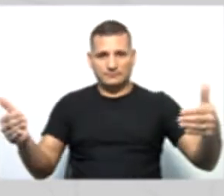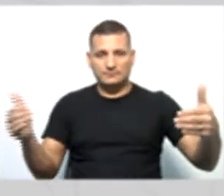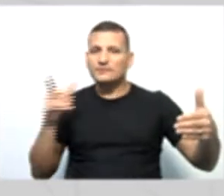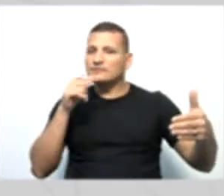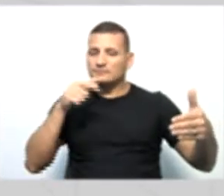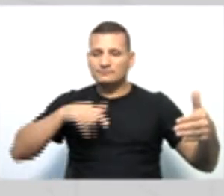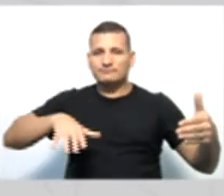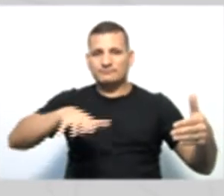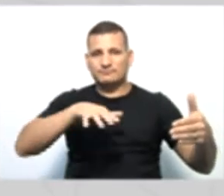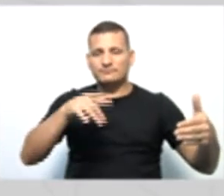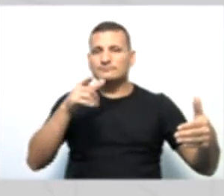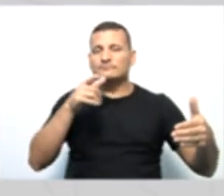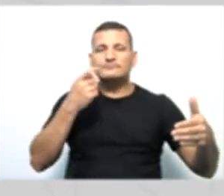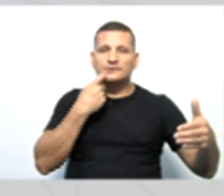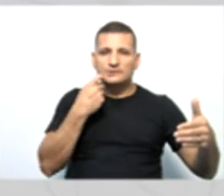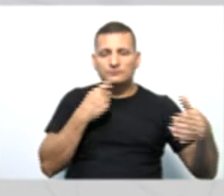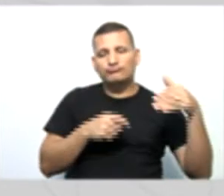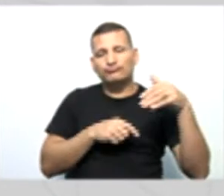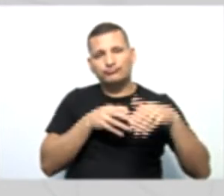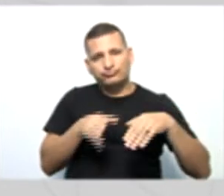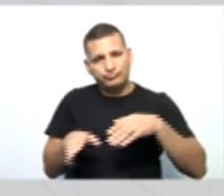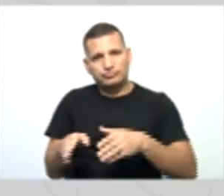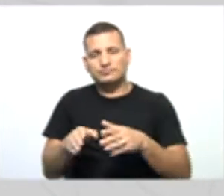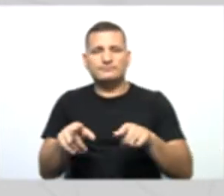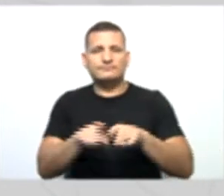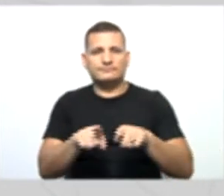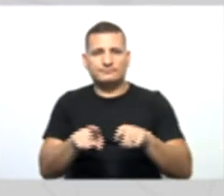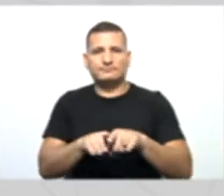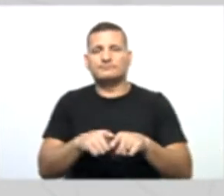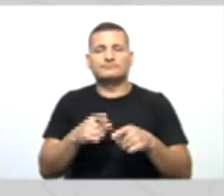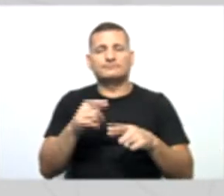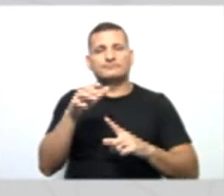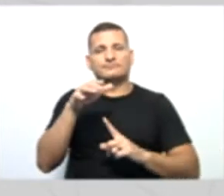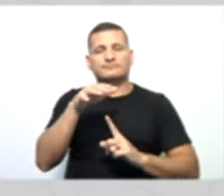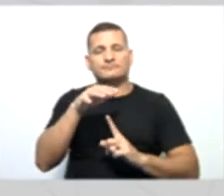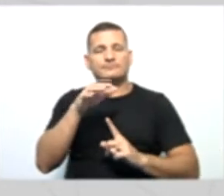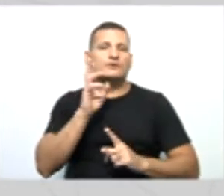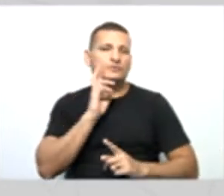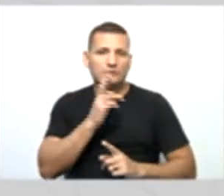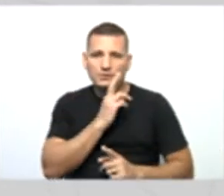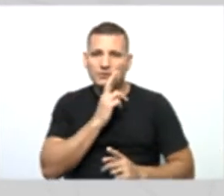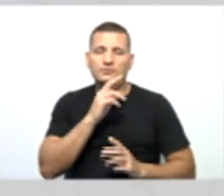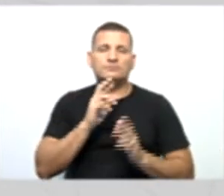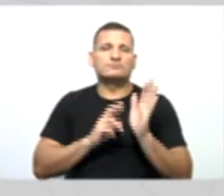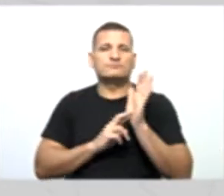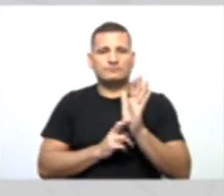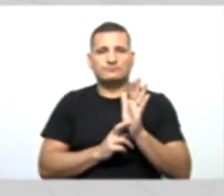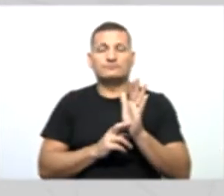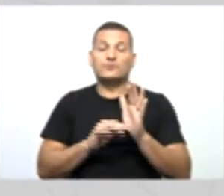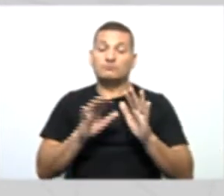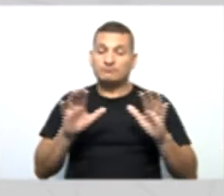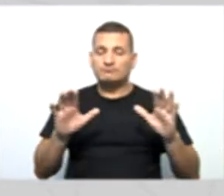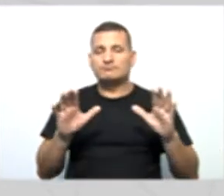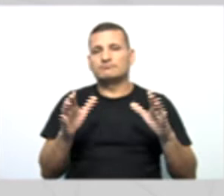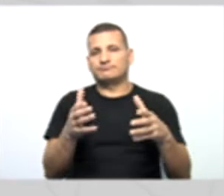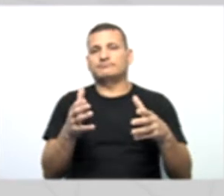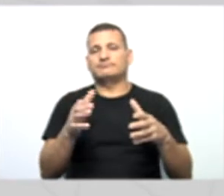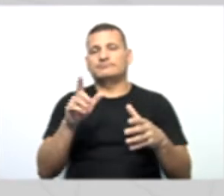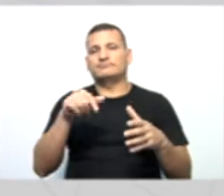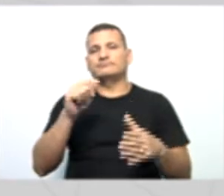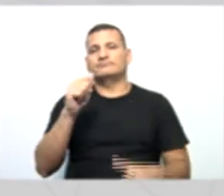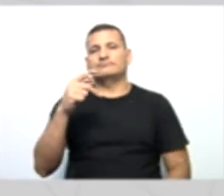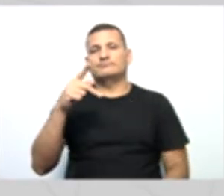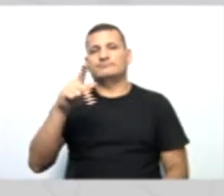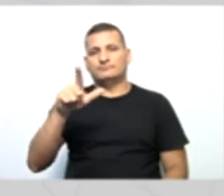de alevinos, restaurantes, então todos devem estar ali para que se configure no quê? No arranjo produtivo local,